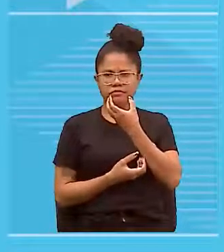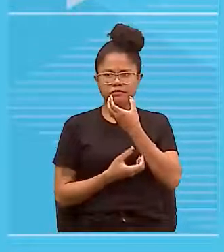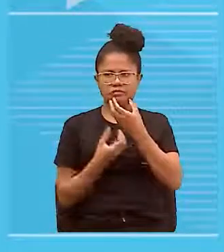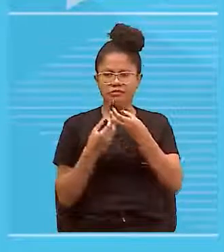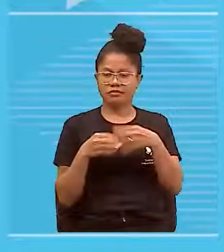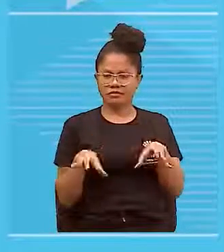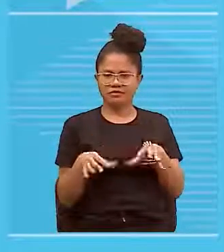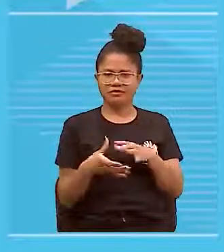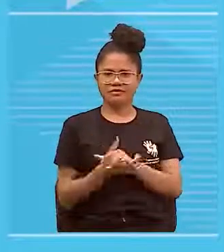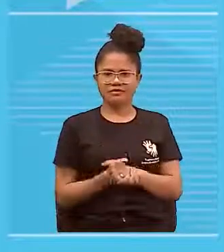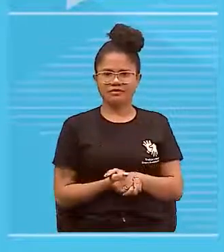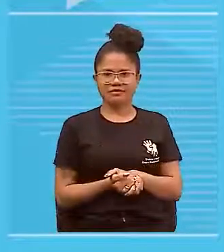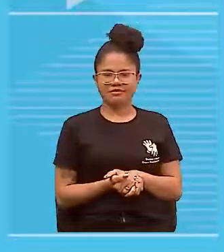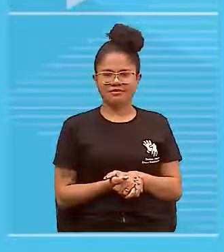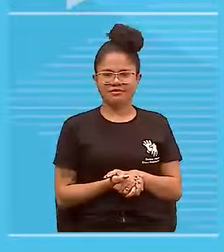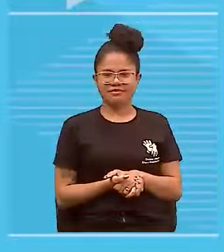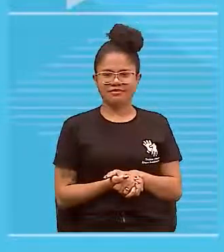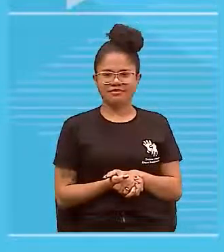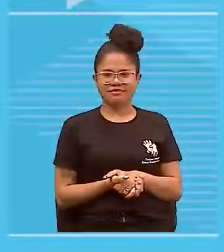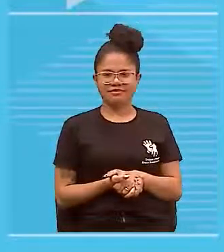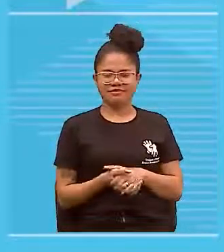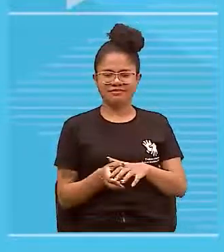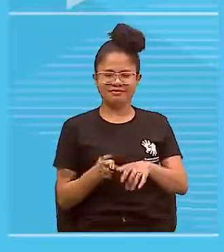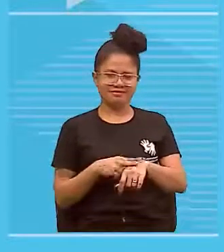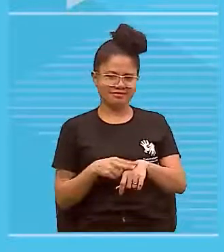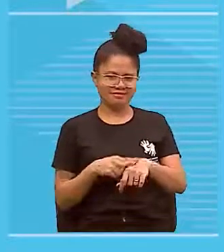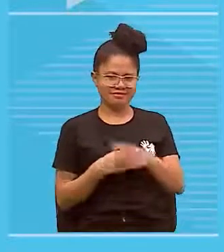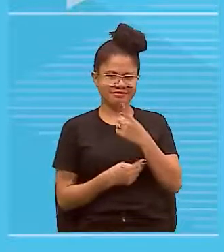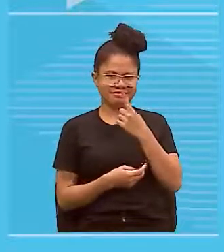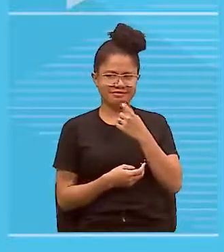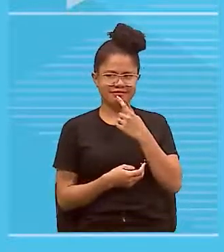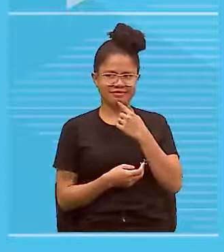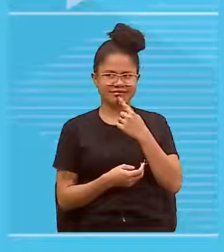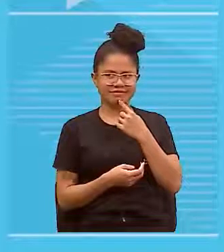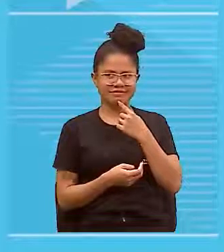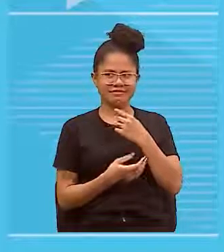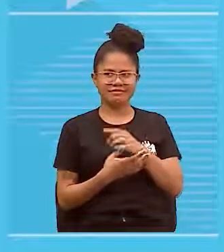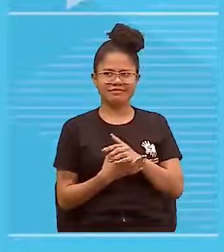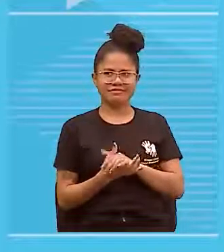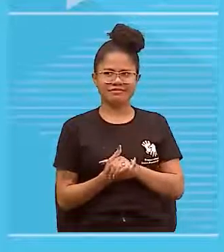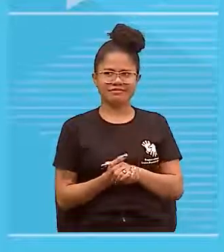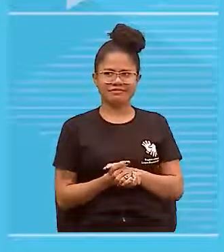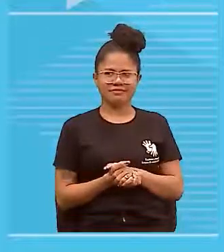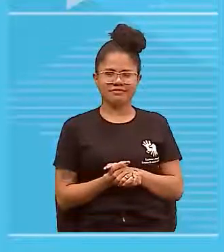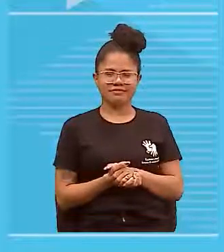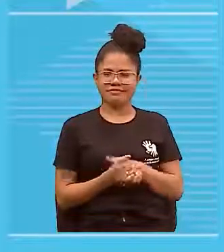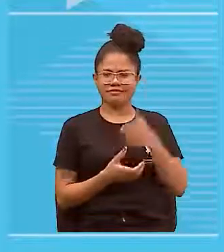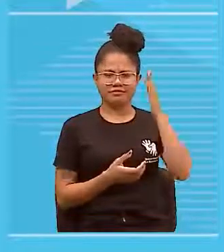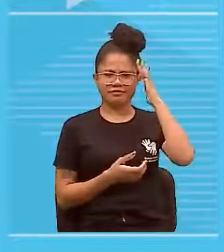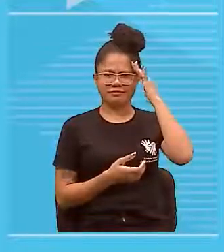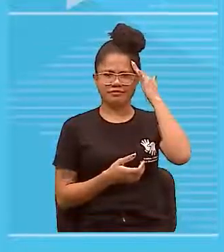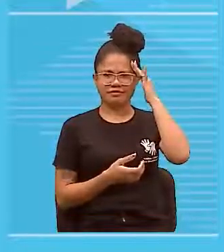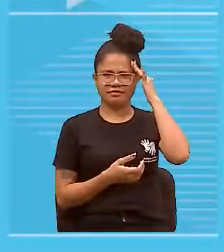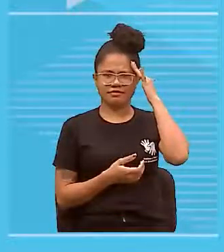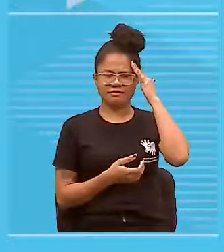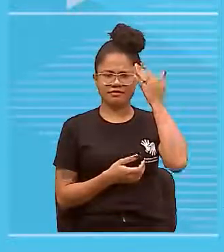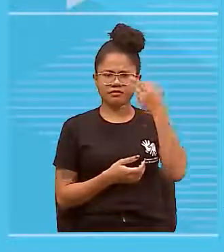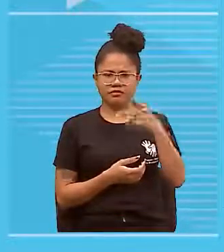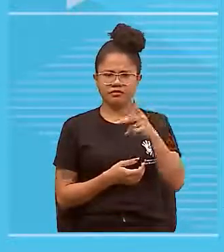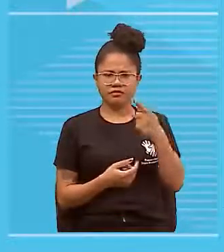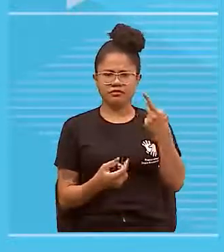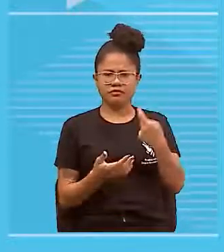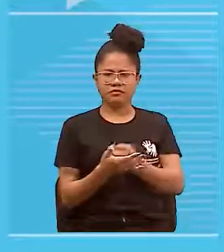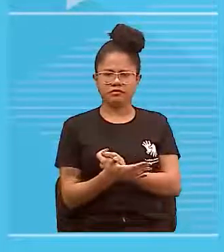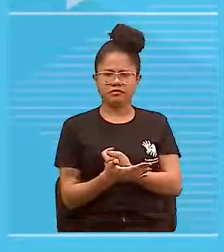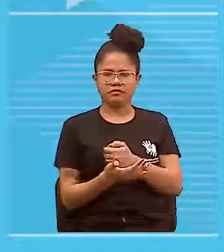Né? Aquele que é verde com vermelho. Se for o grande, é um tipo de tiú? É, eu não tô entendendo. Tem a ameiva, que é bem